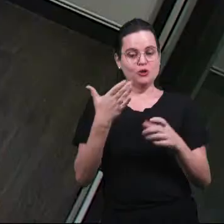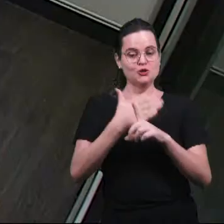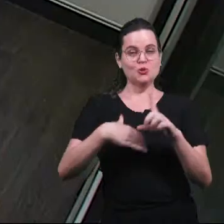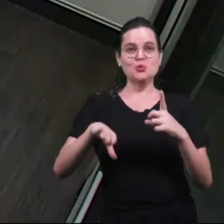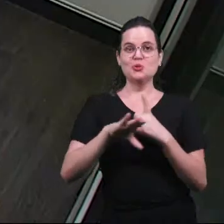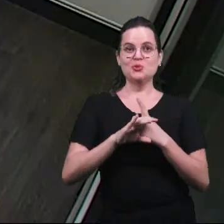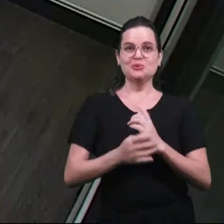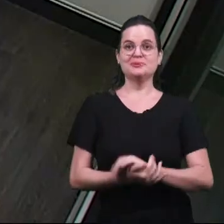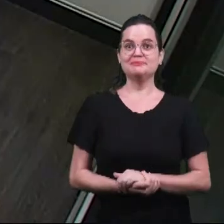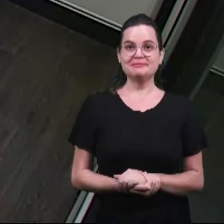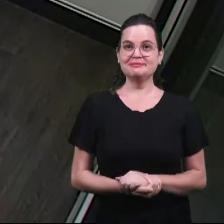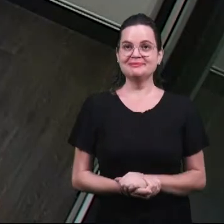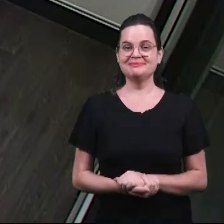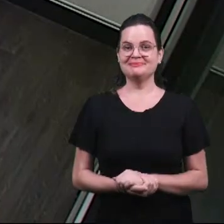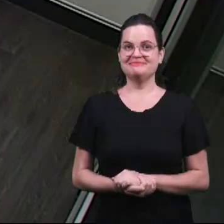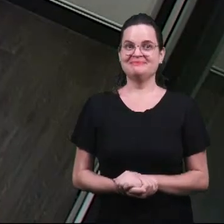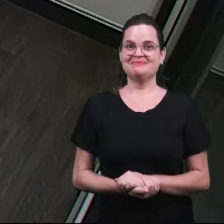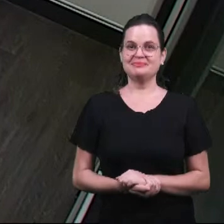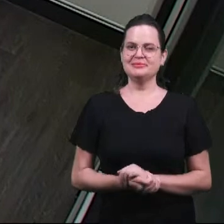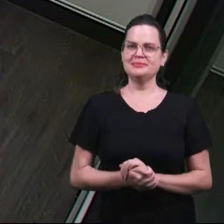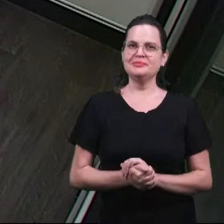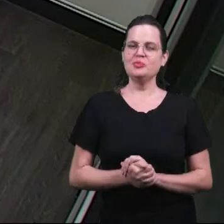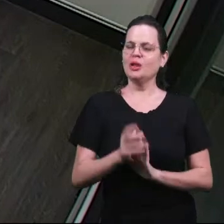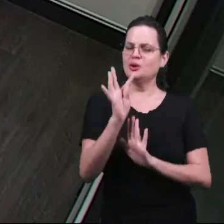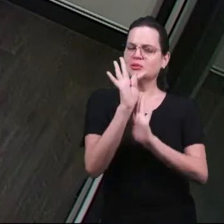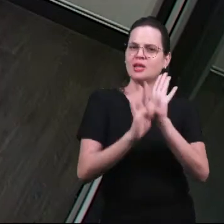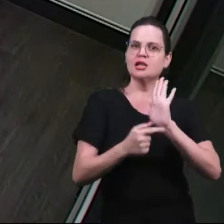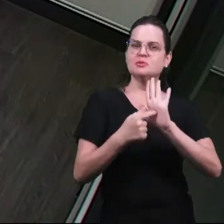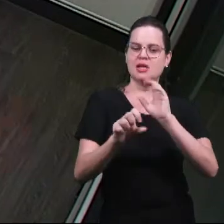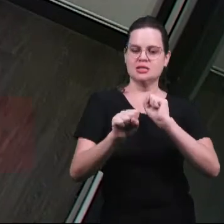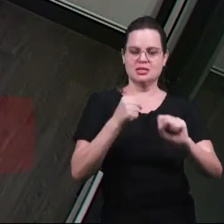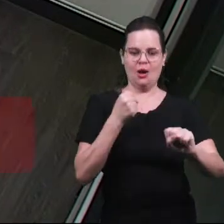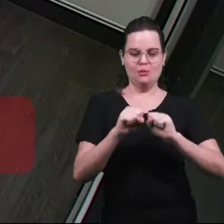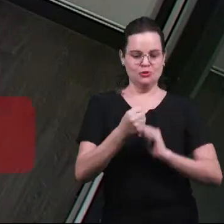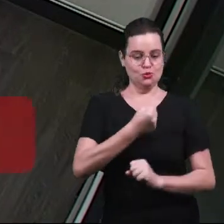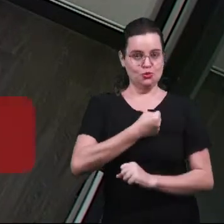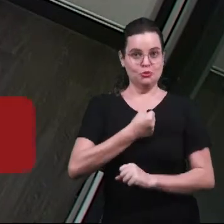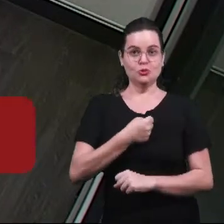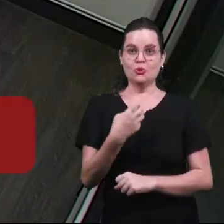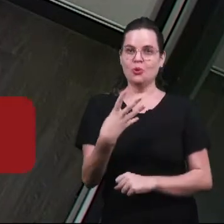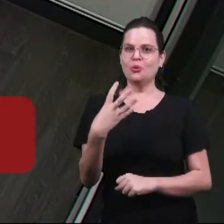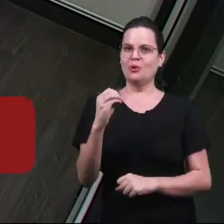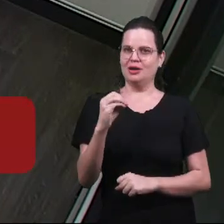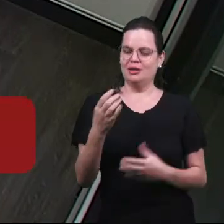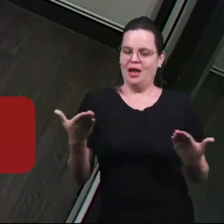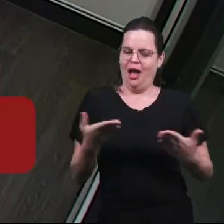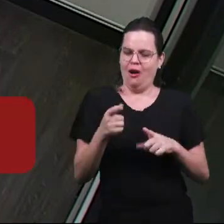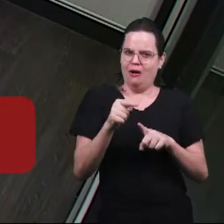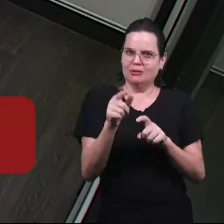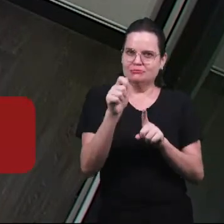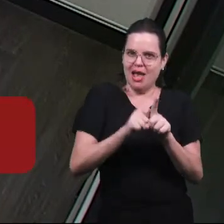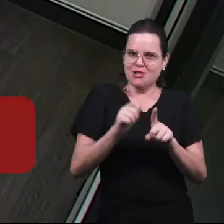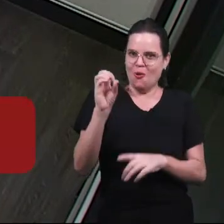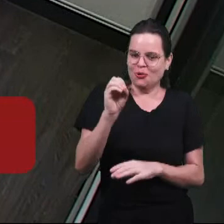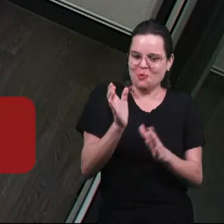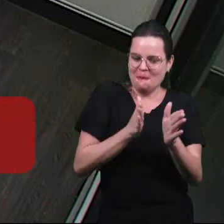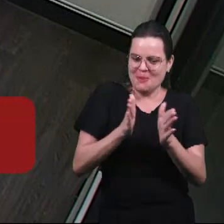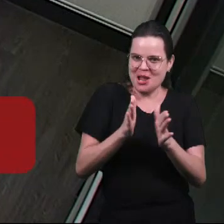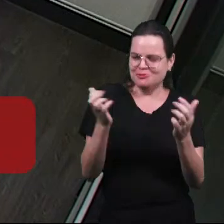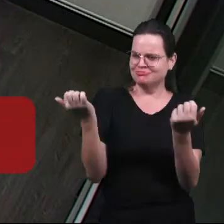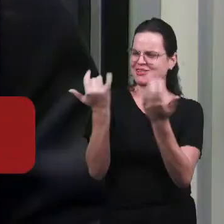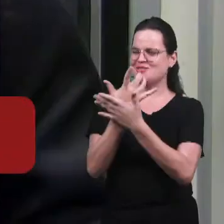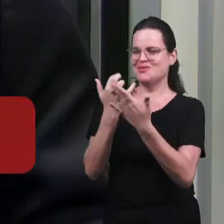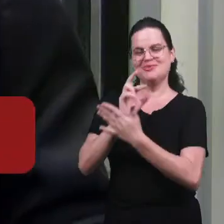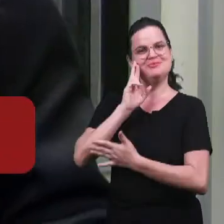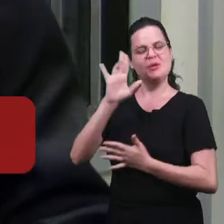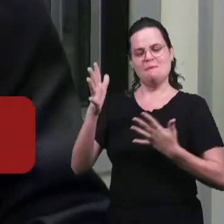O culto de hoje à noite, o texto está no Salmo 40. Nós estamos vivendo um período de glorificação, né? Um período